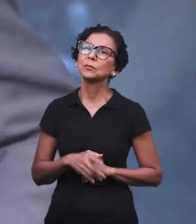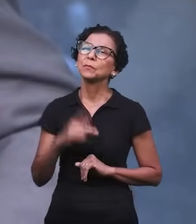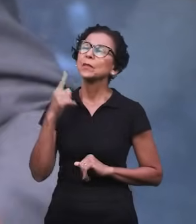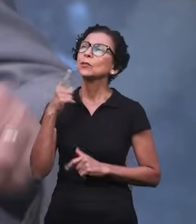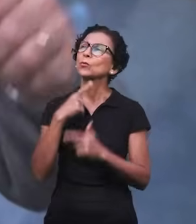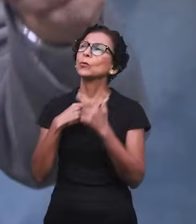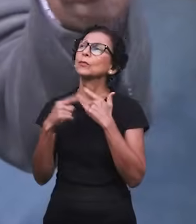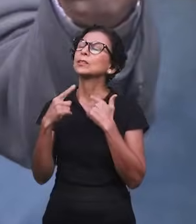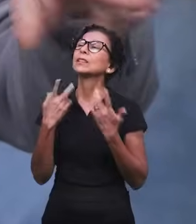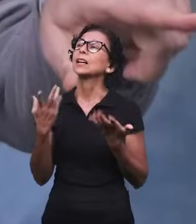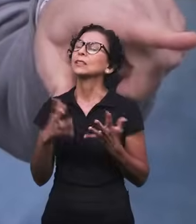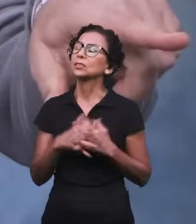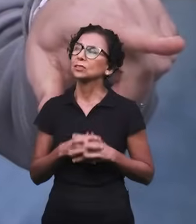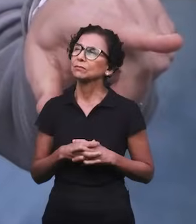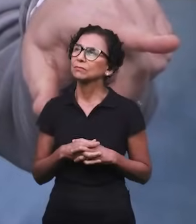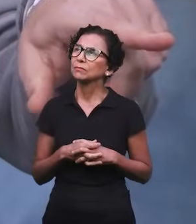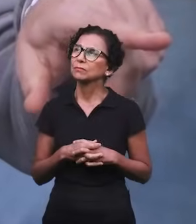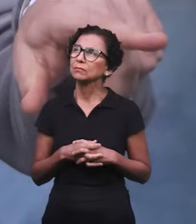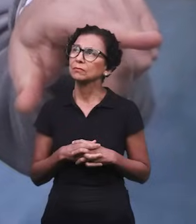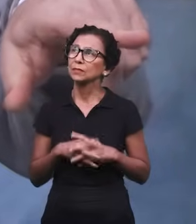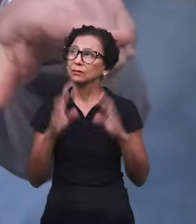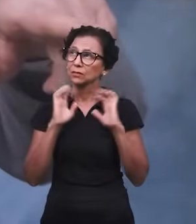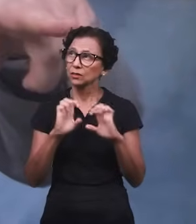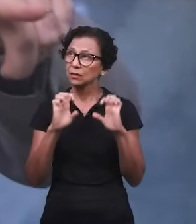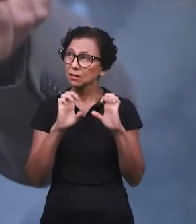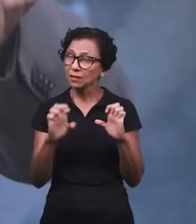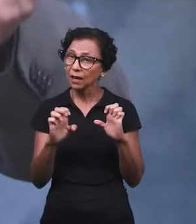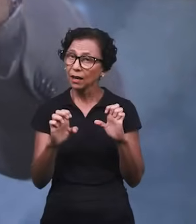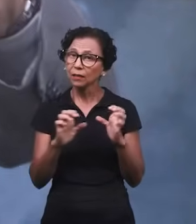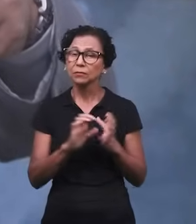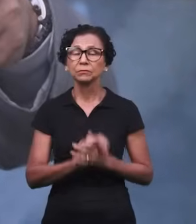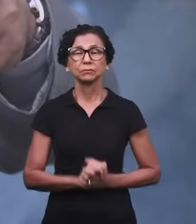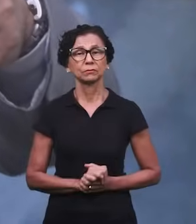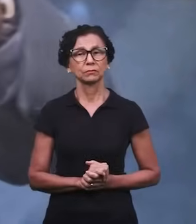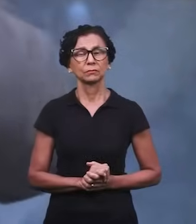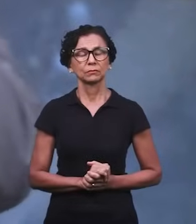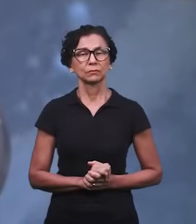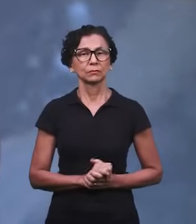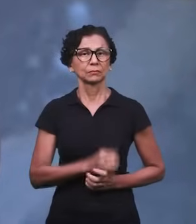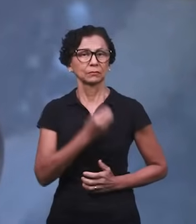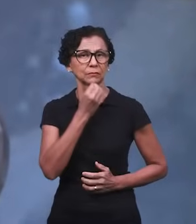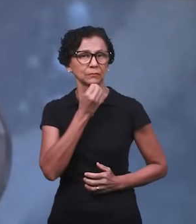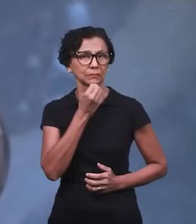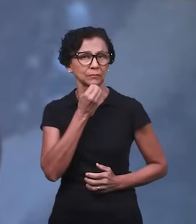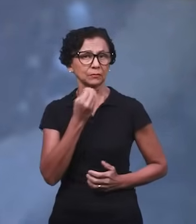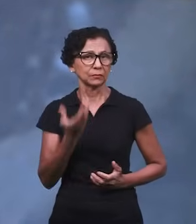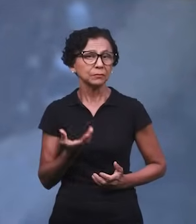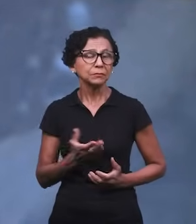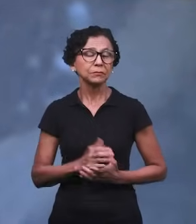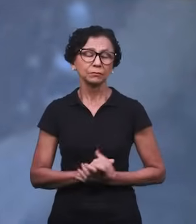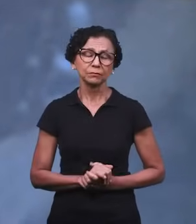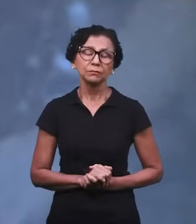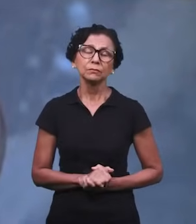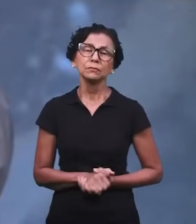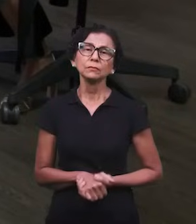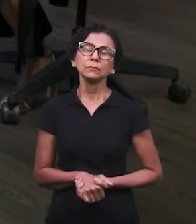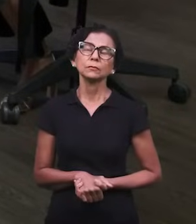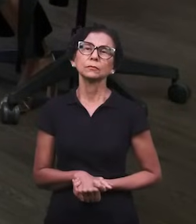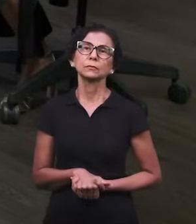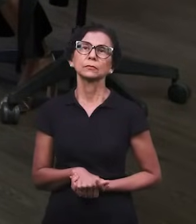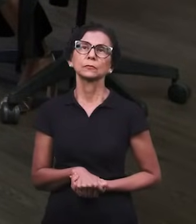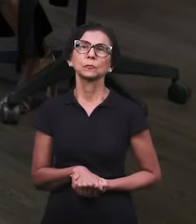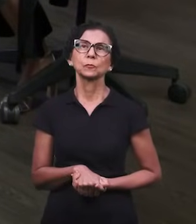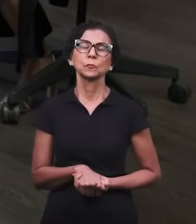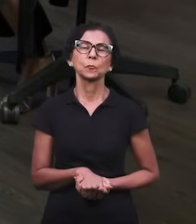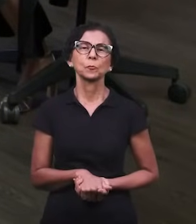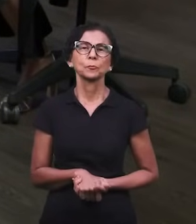vezes, falar de Jesus para alguém que está lá, né? Ter a oportunidade, como nós tivemos agora, de maneira especial, que não